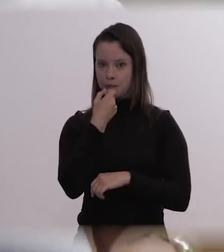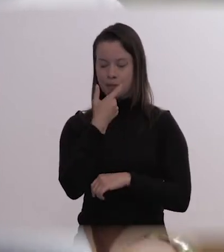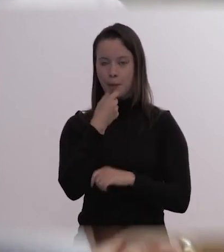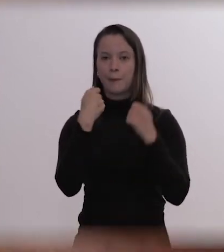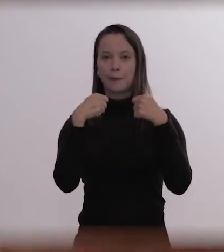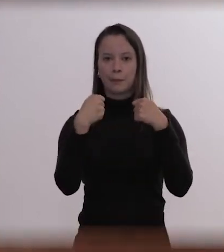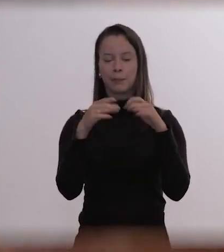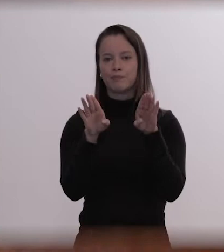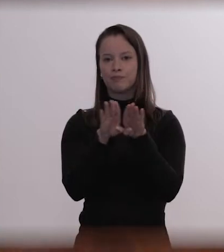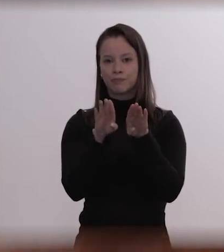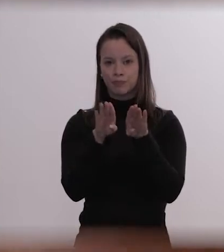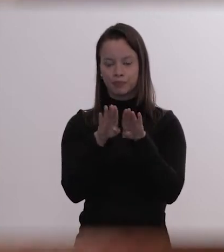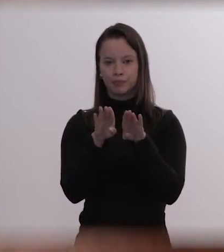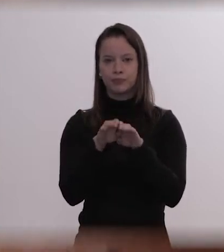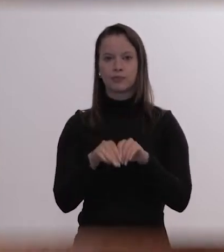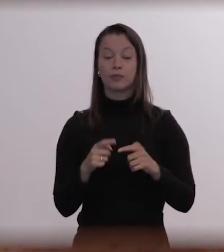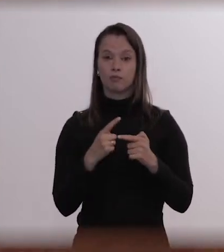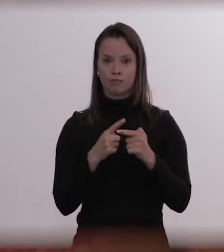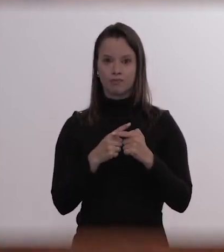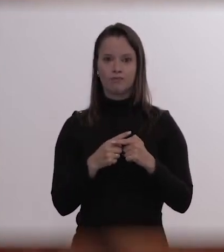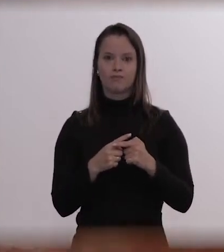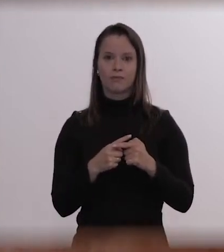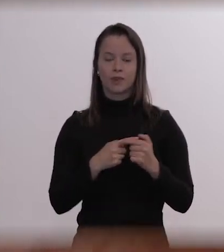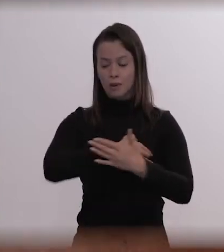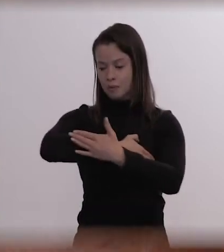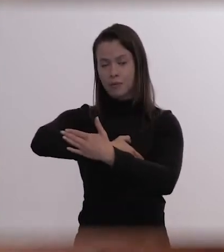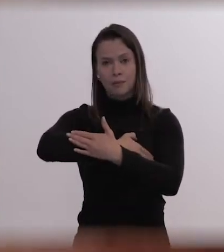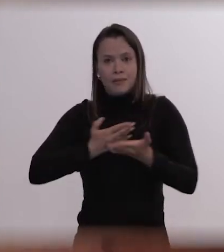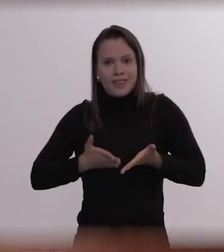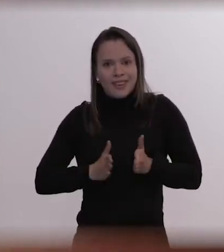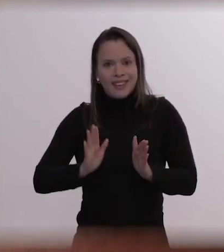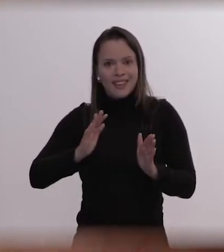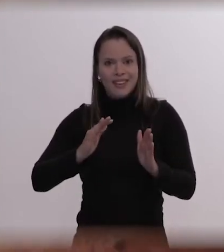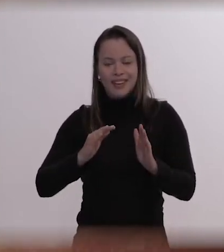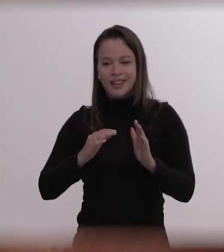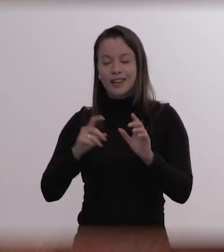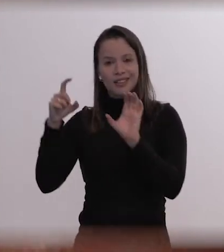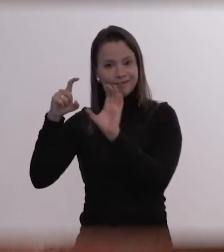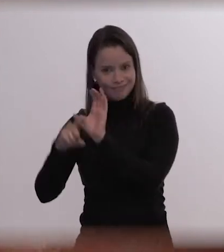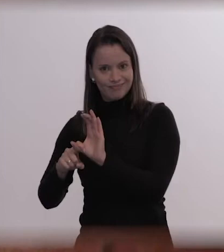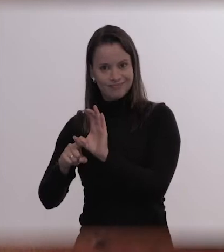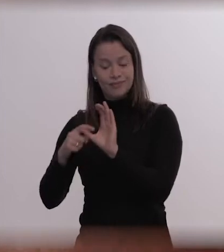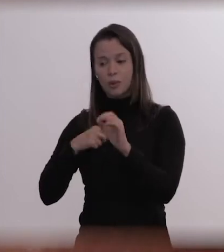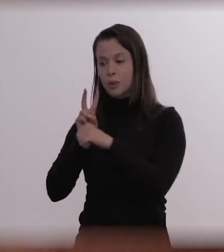medicação, até por conta de que eu tinha um bebezinho que dependia de mim.